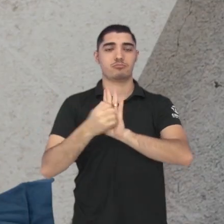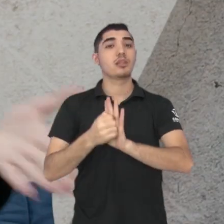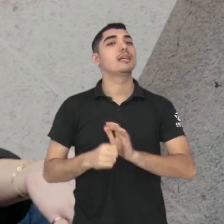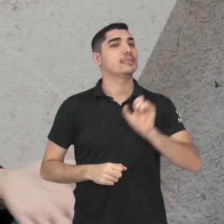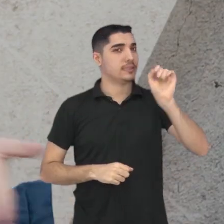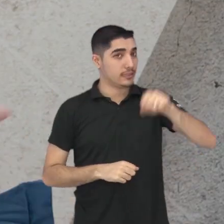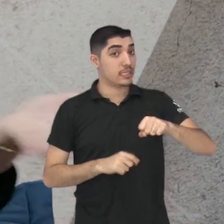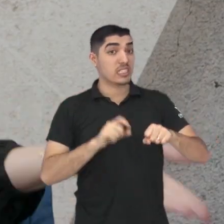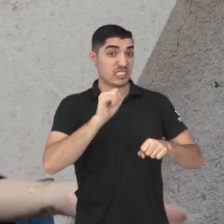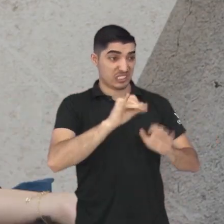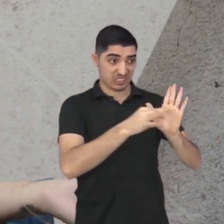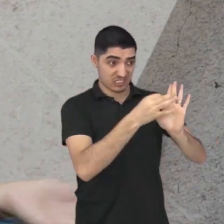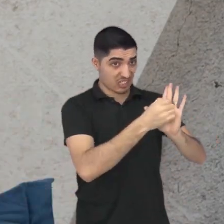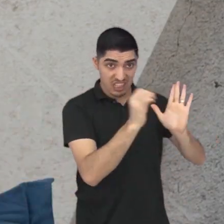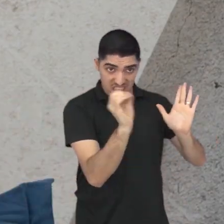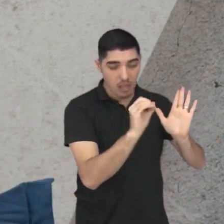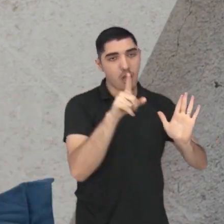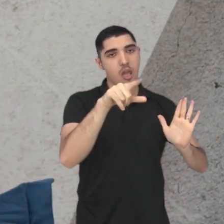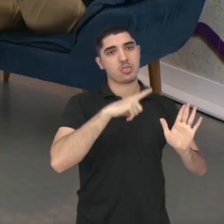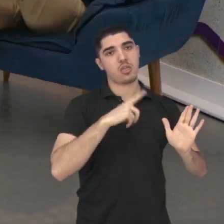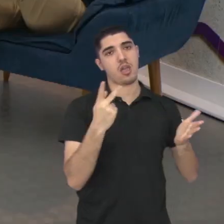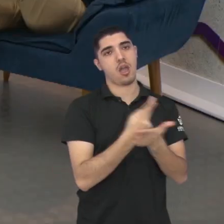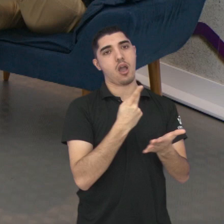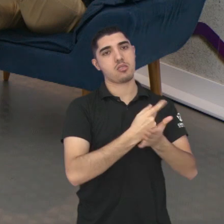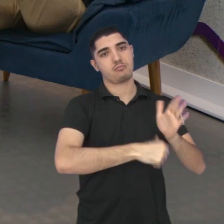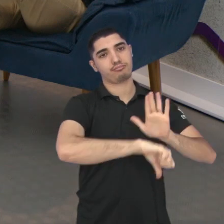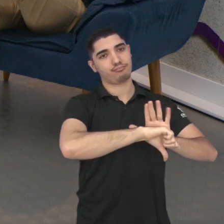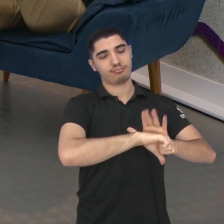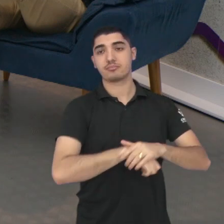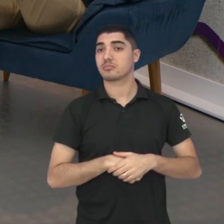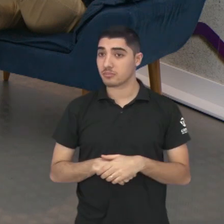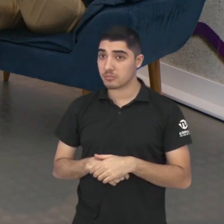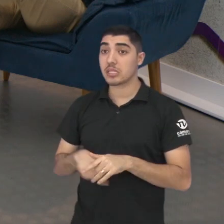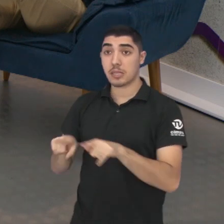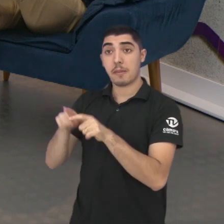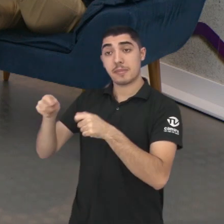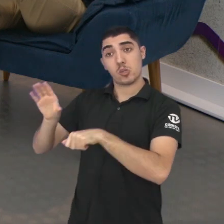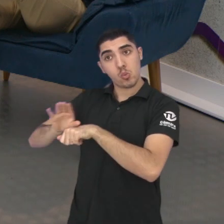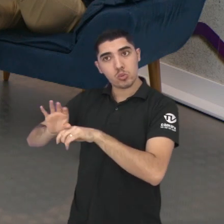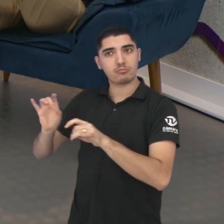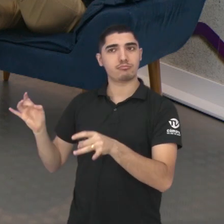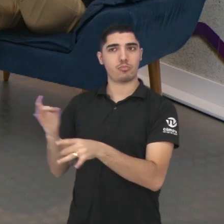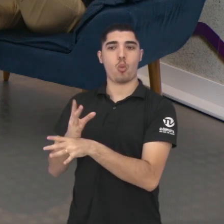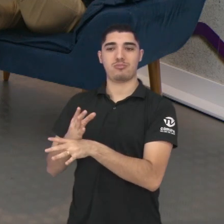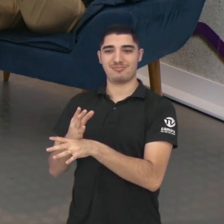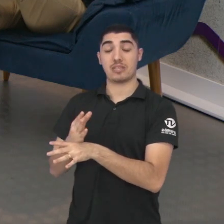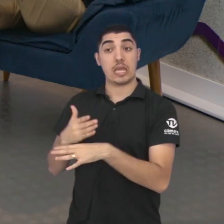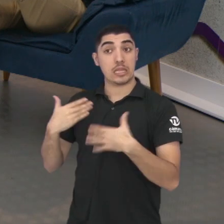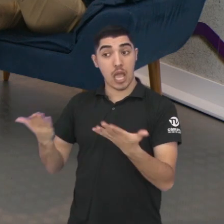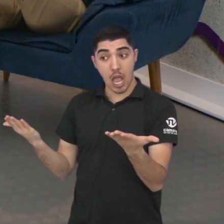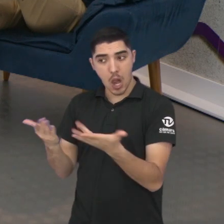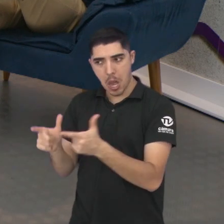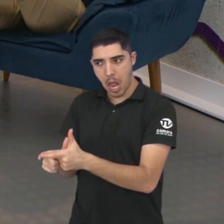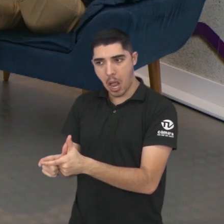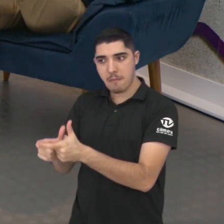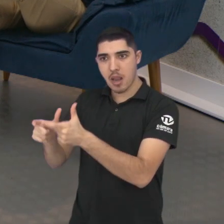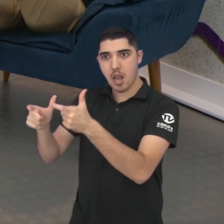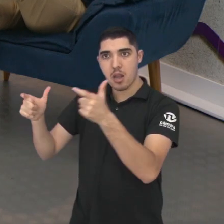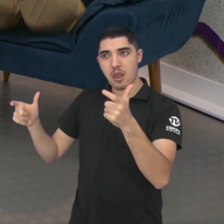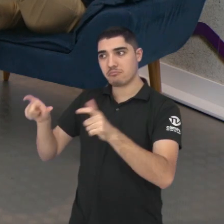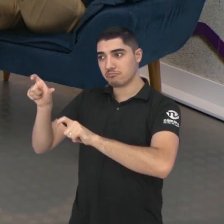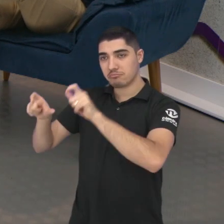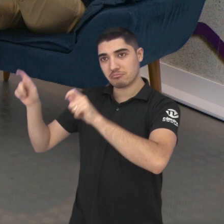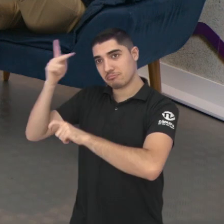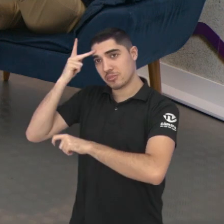senão você está trabalhando de maneira ilegal, né? Então, e não tem todo esse conhecimento e preparo para exercer. Exatamente. Bom, com o aumento da